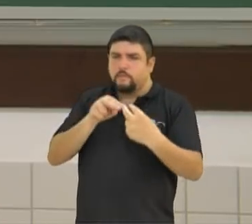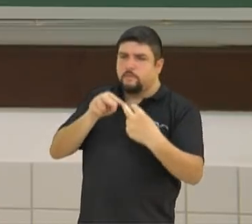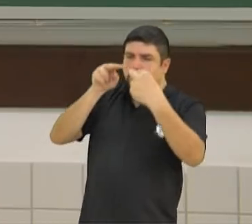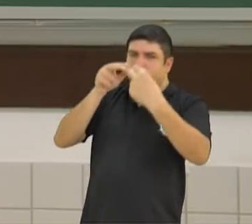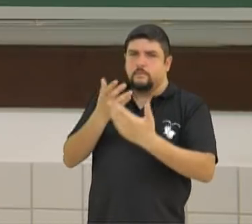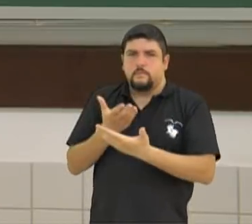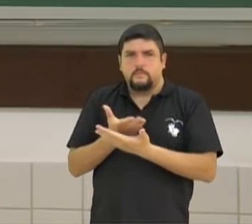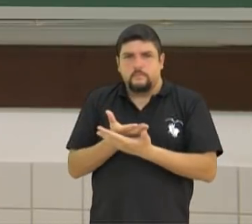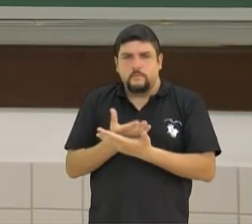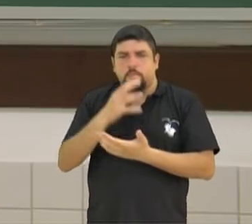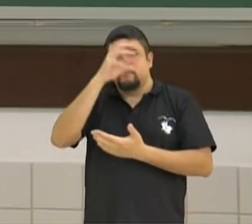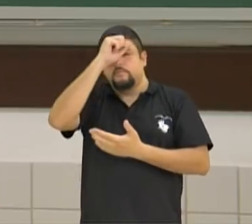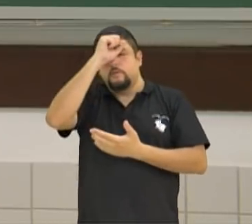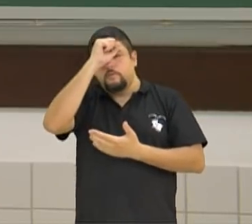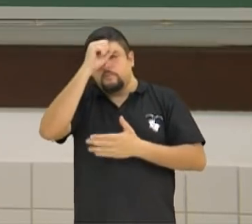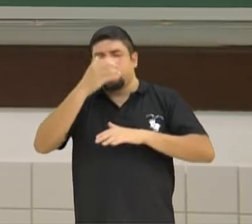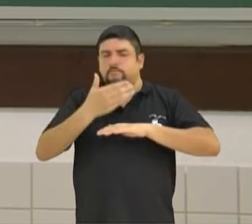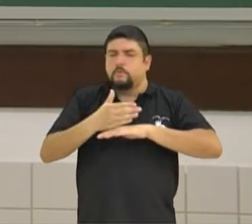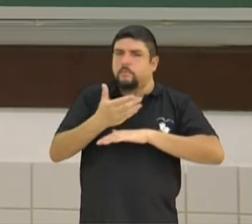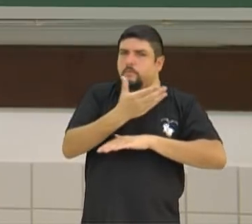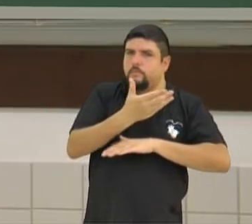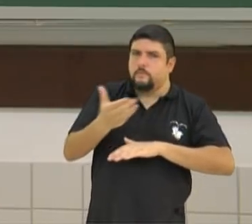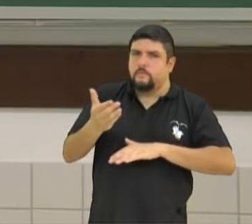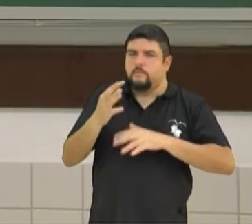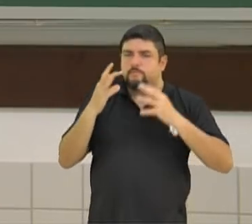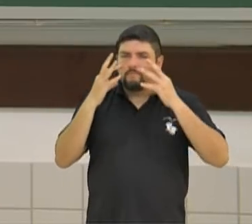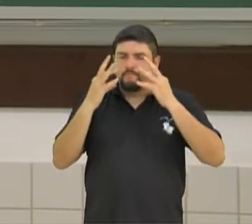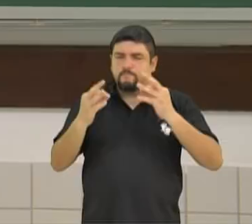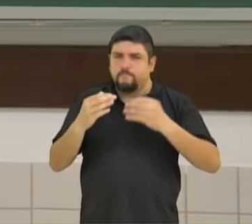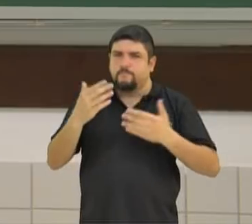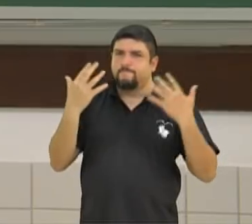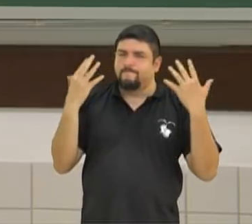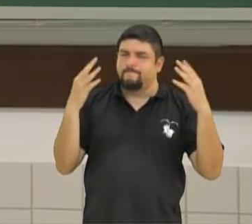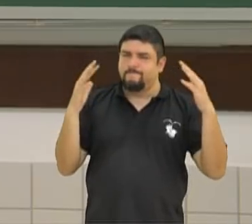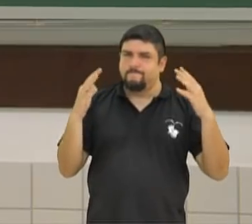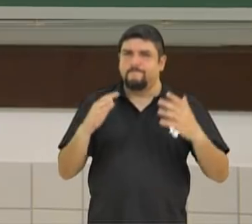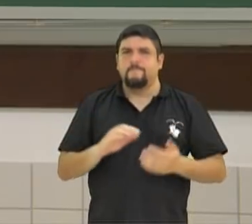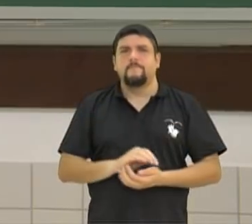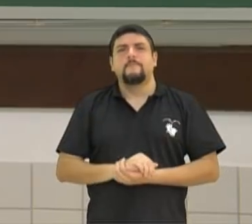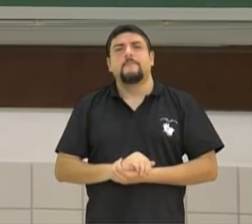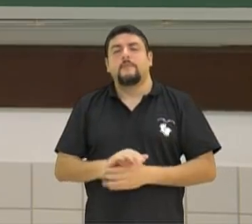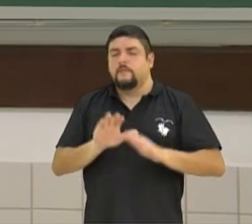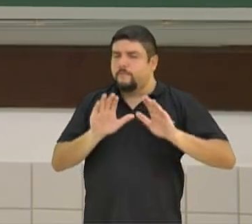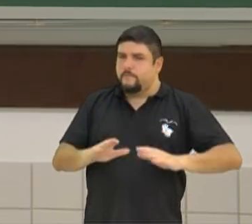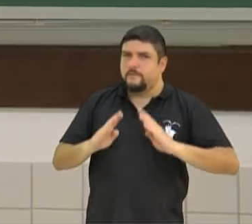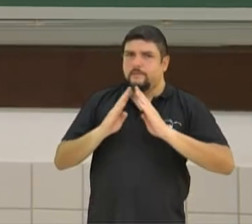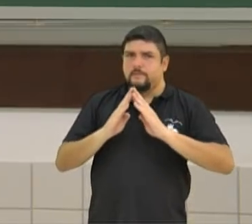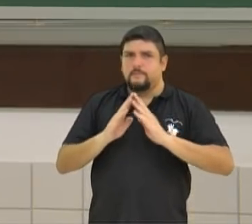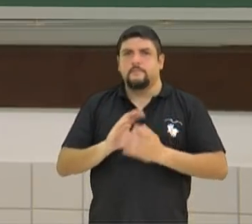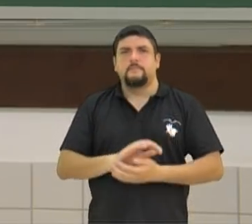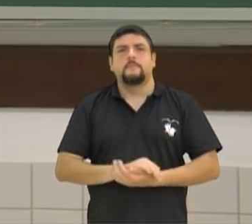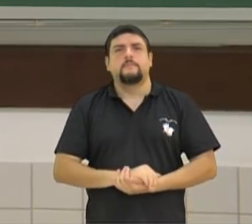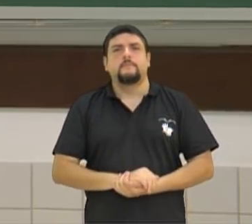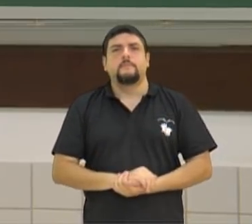aí aprendendo, né, e fazendo o papel de vocês com bastante competência. Parabéns. Fiquem em casa se puderem.